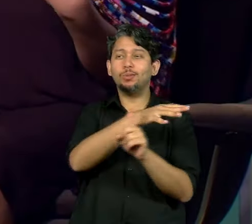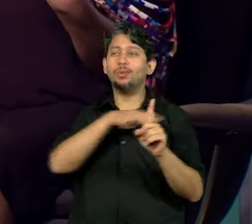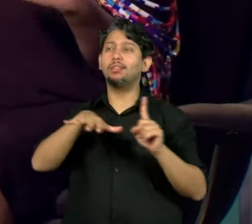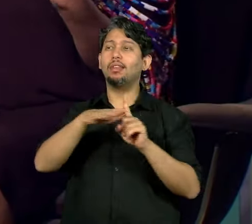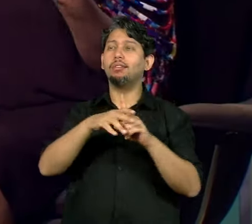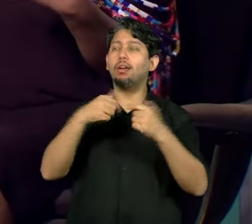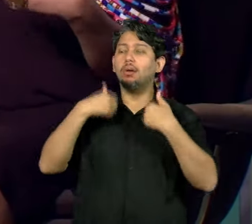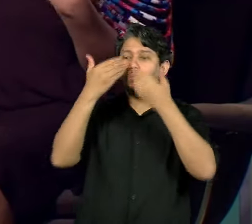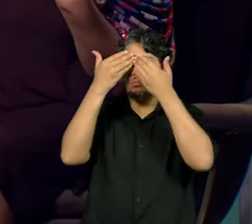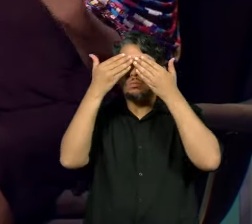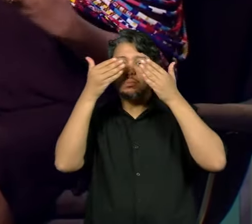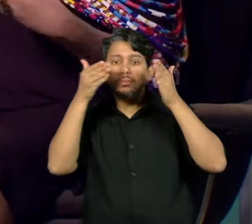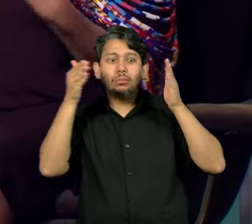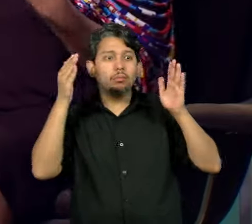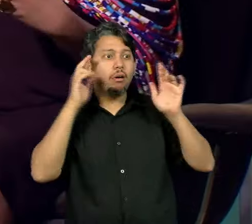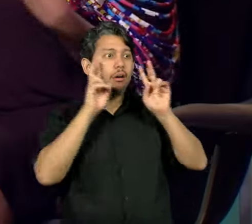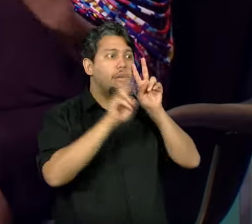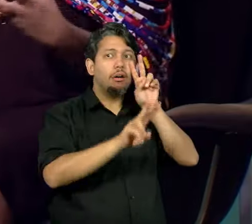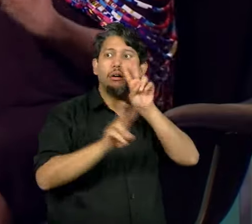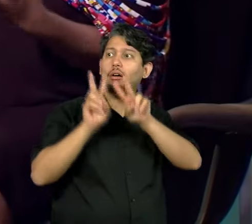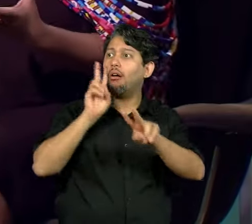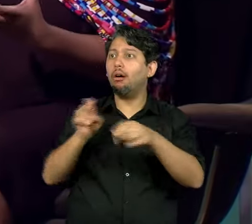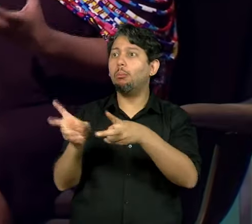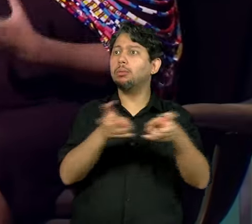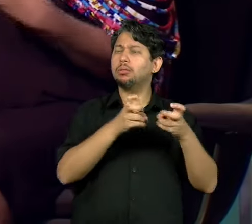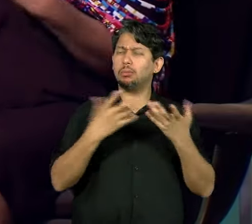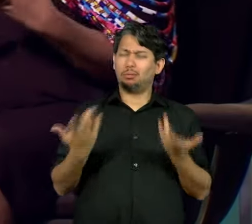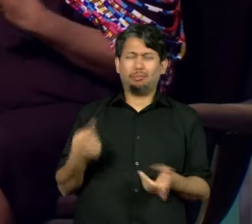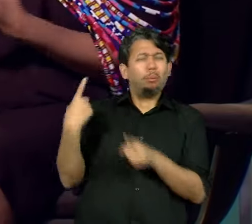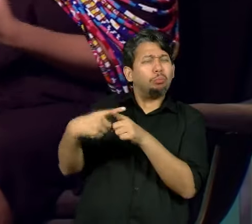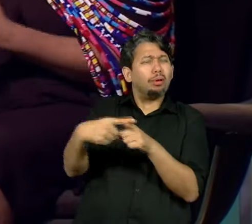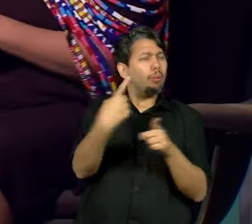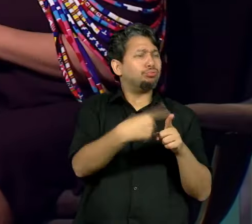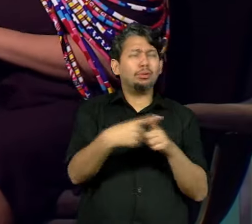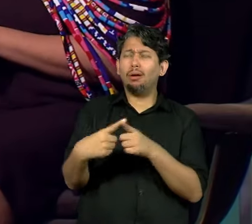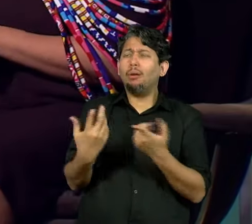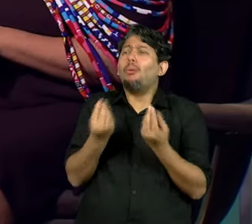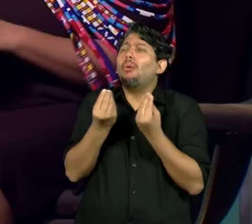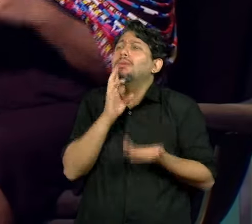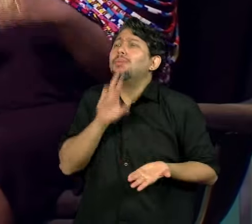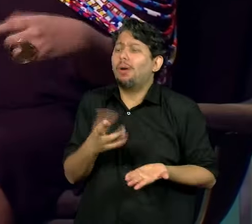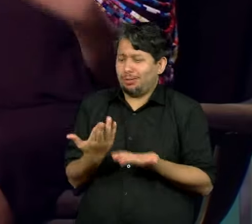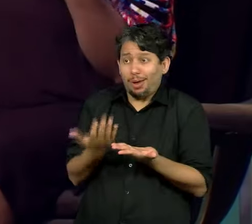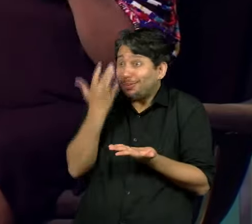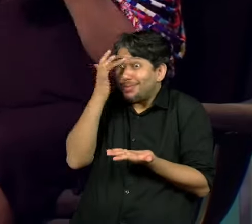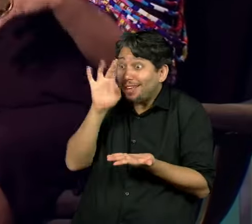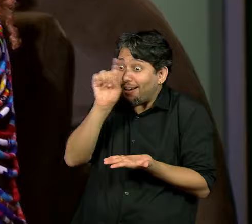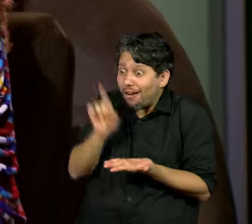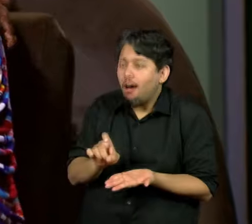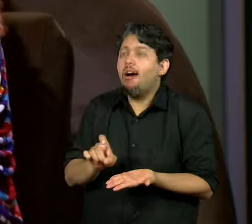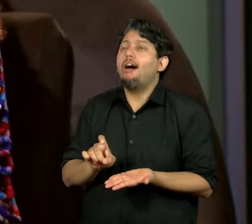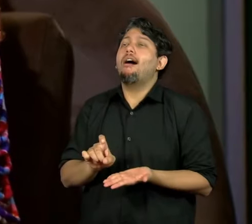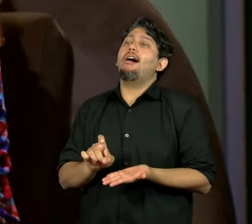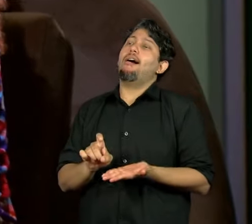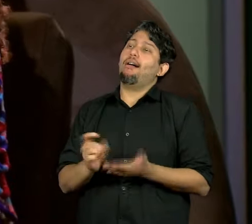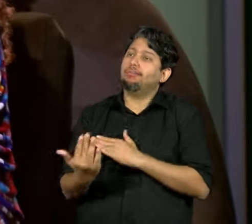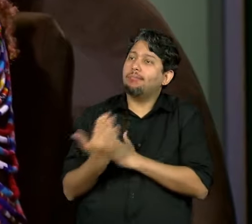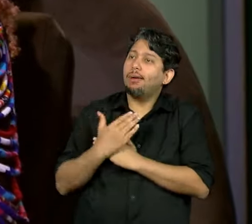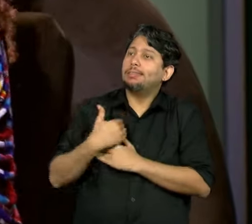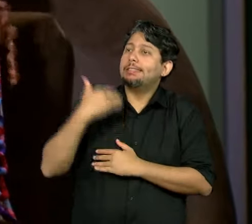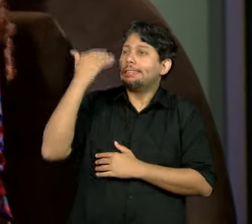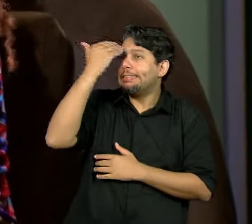começa a encontrar algumas perguntas sem respostas, algumas delas sem respostas. Então, é aí que a gente começa a se educar,